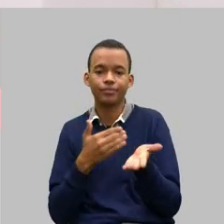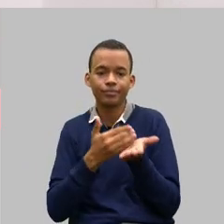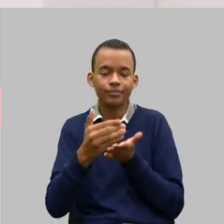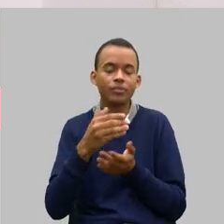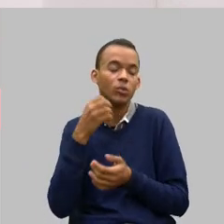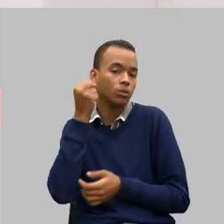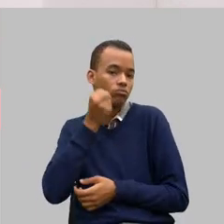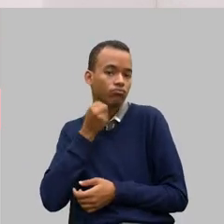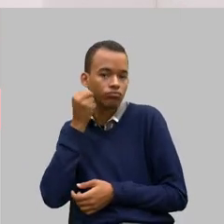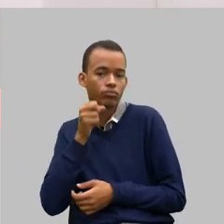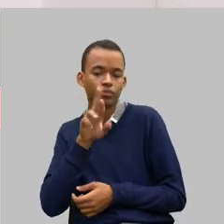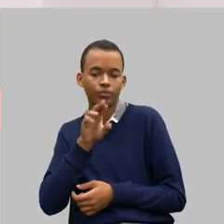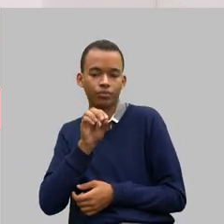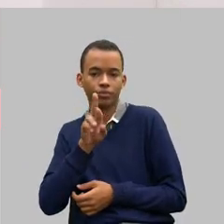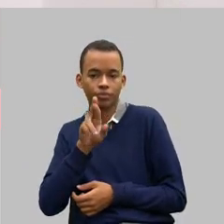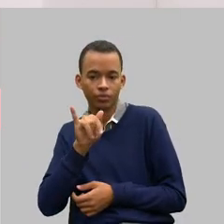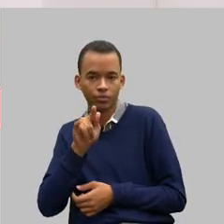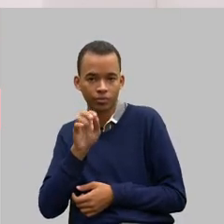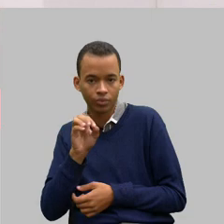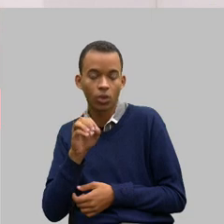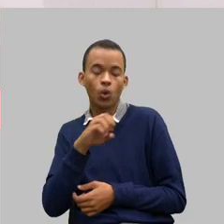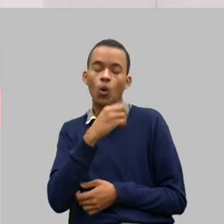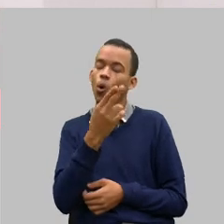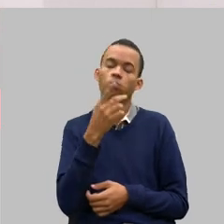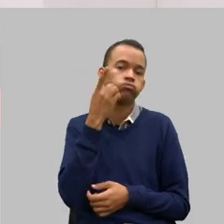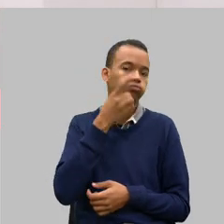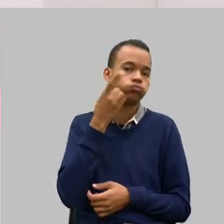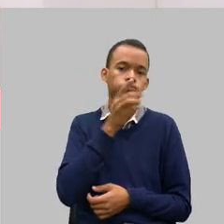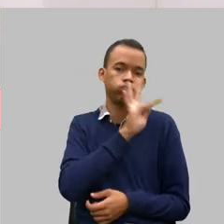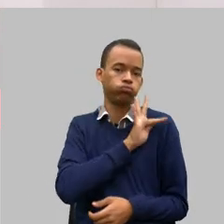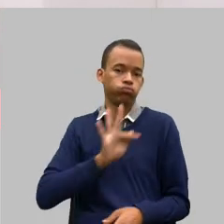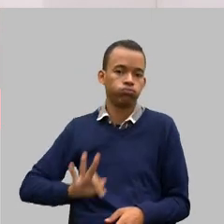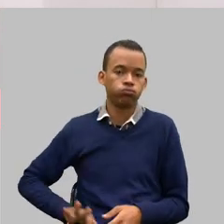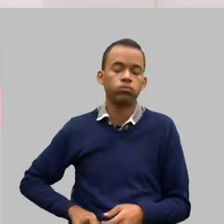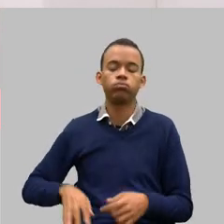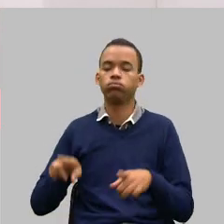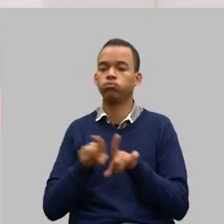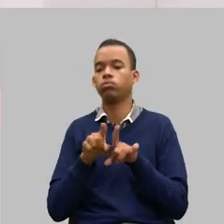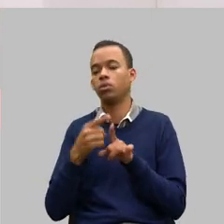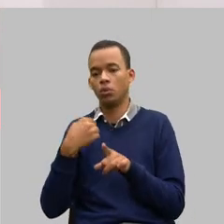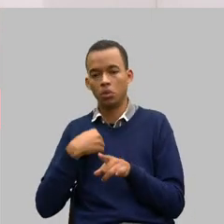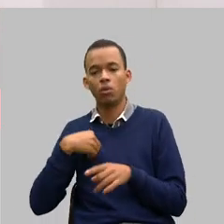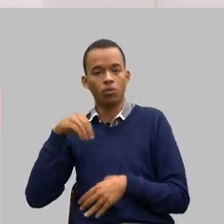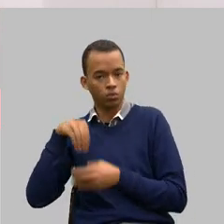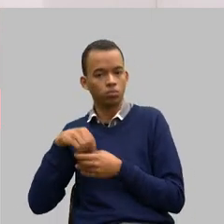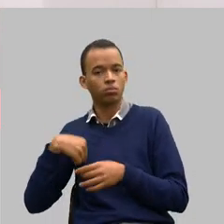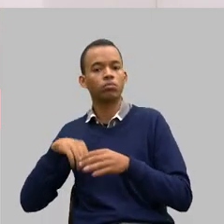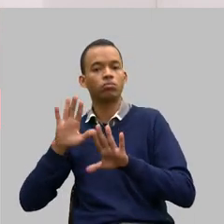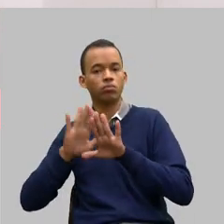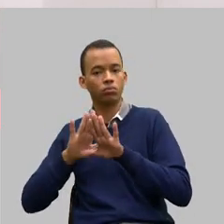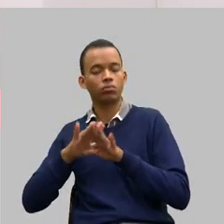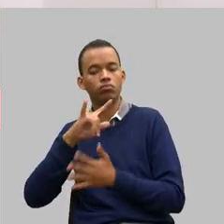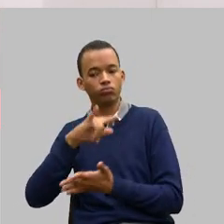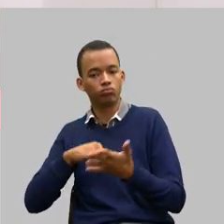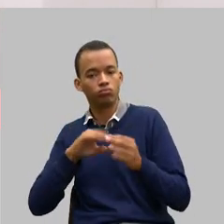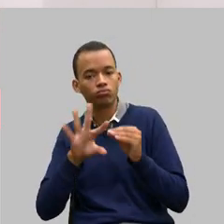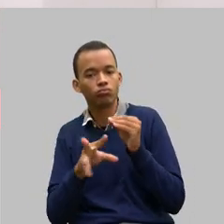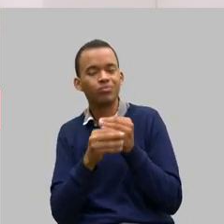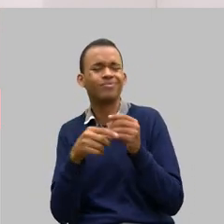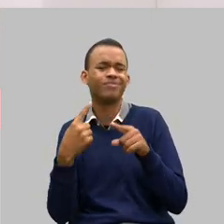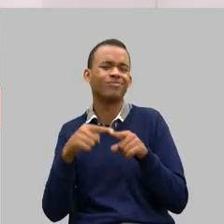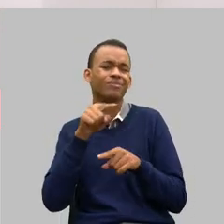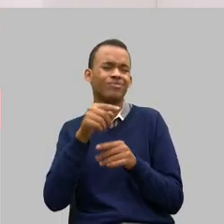Pacheco seja dos nossos deputados federais emendas minhas parlamentares para que a gente possa dar início a essa obra essa obra é